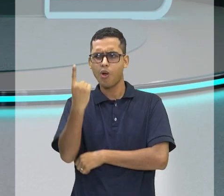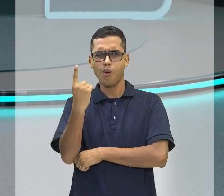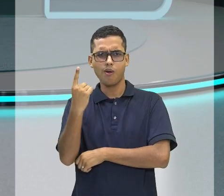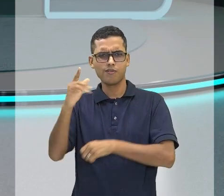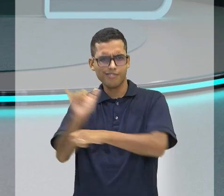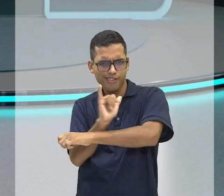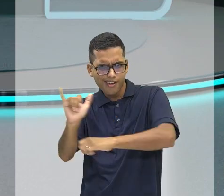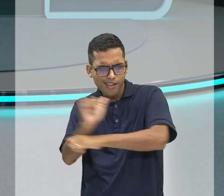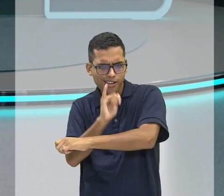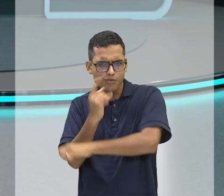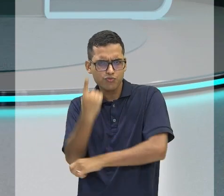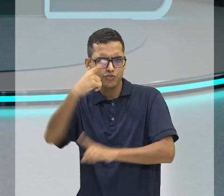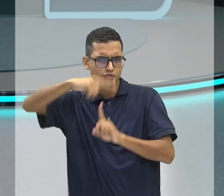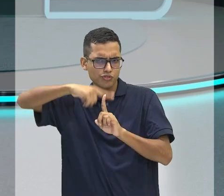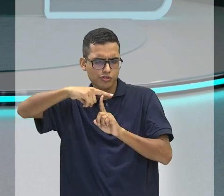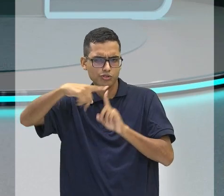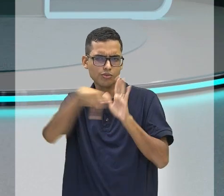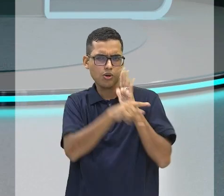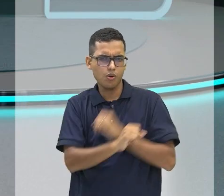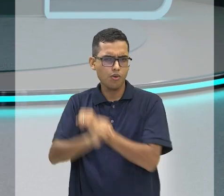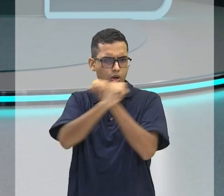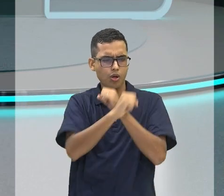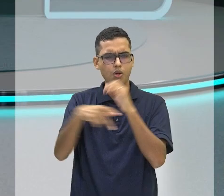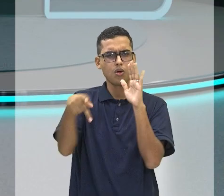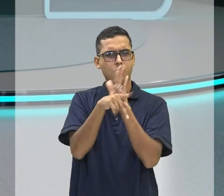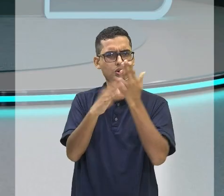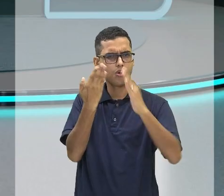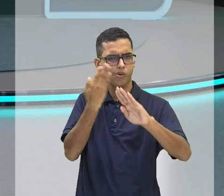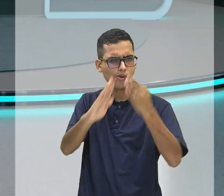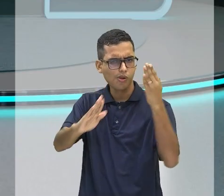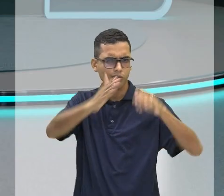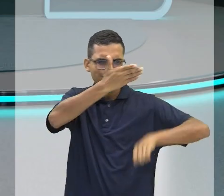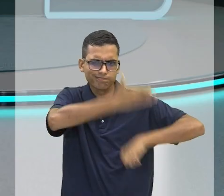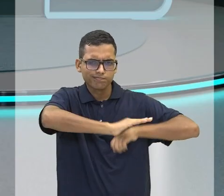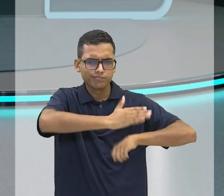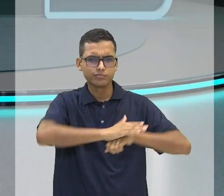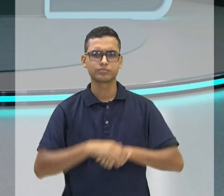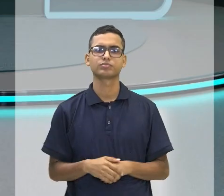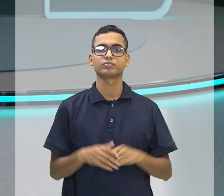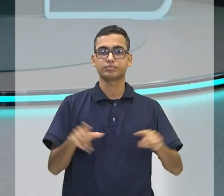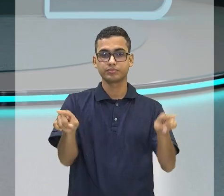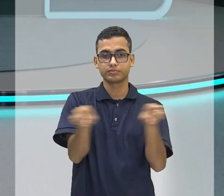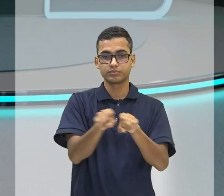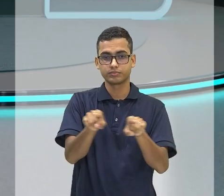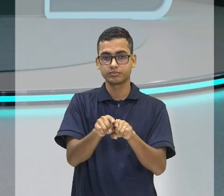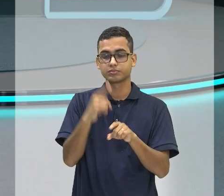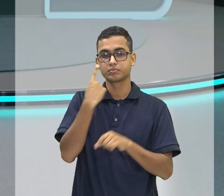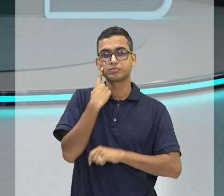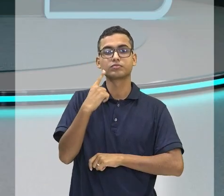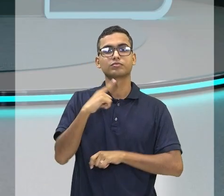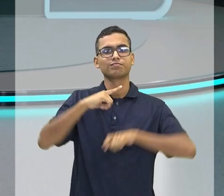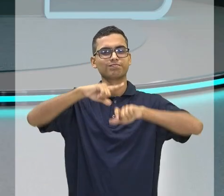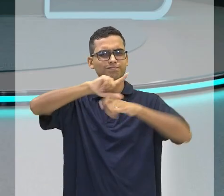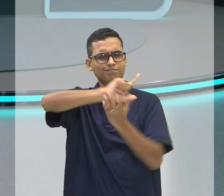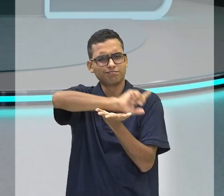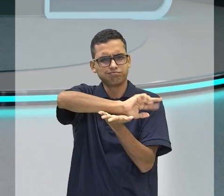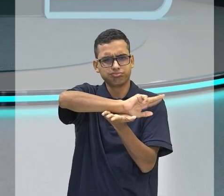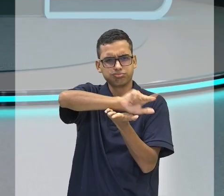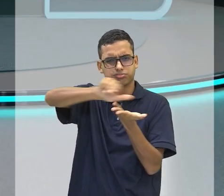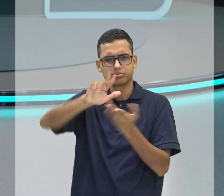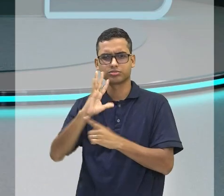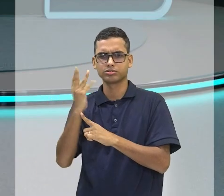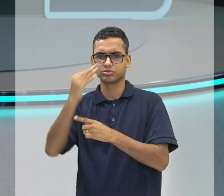técnica, só uma forma, né, de lutar ou de treinar o karatê. Assim, há inúmeros estilos da